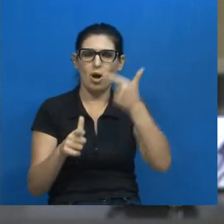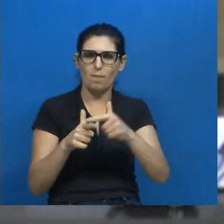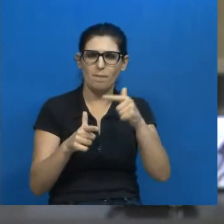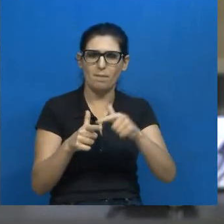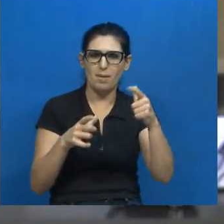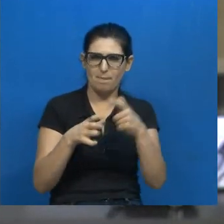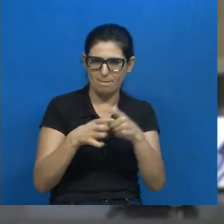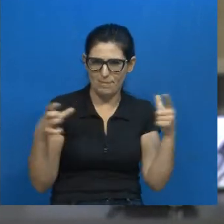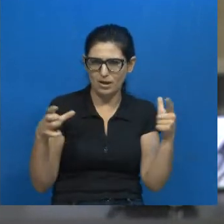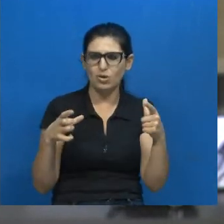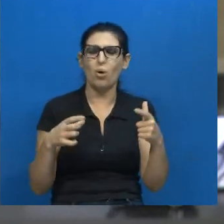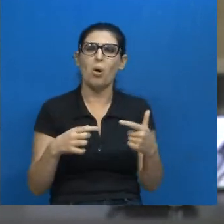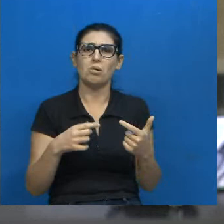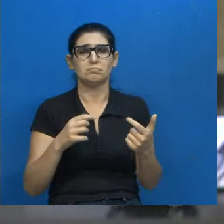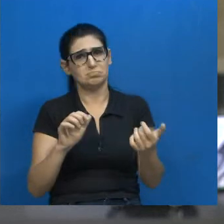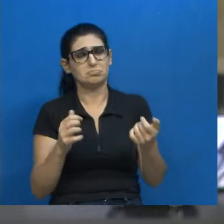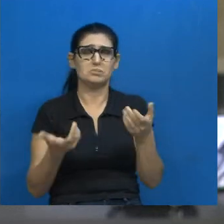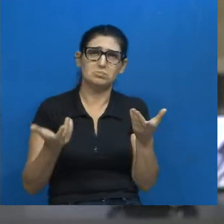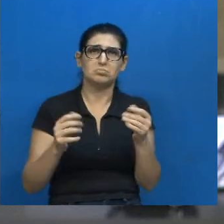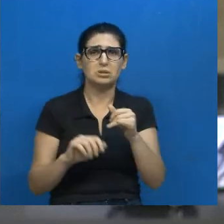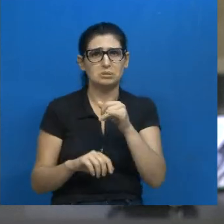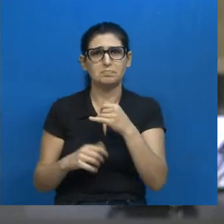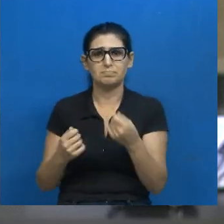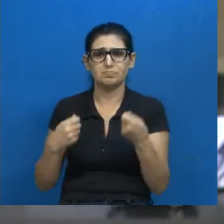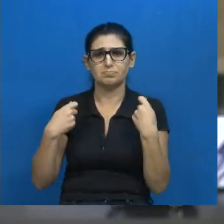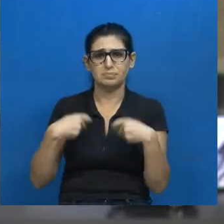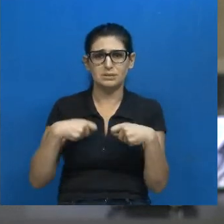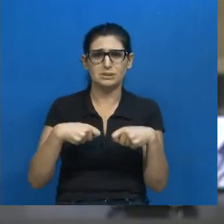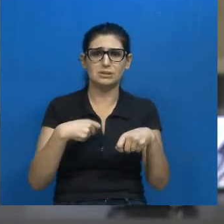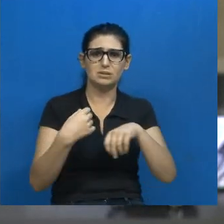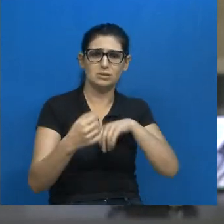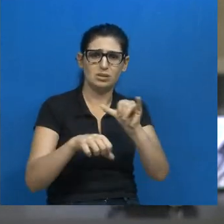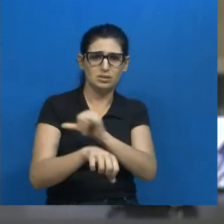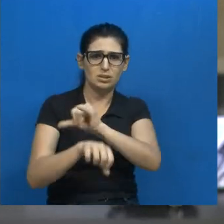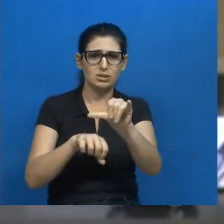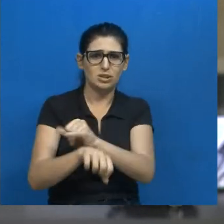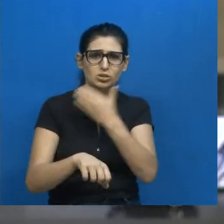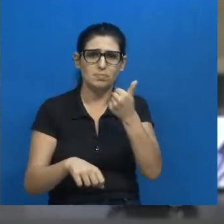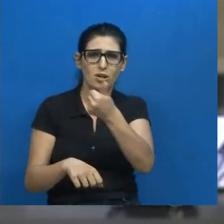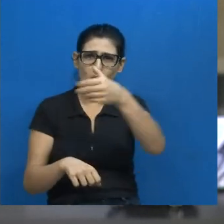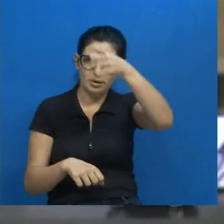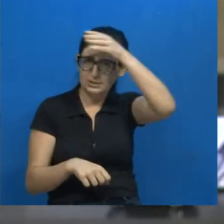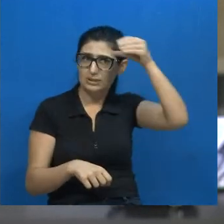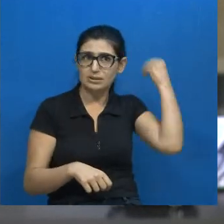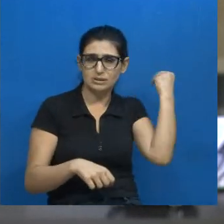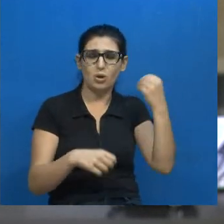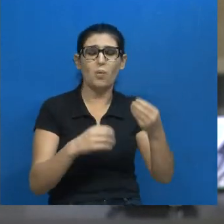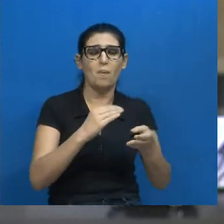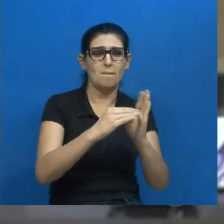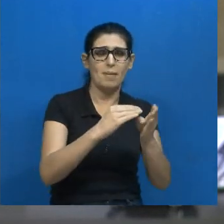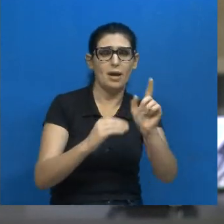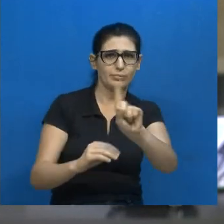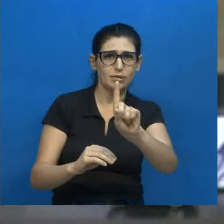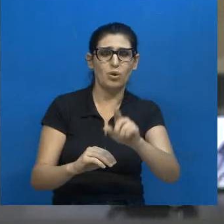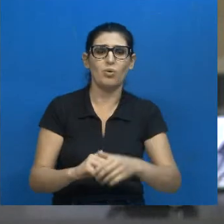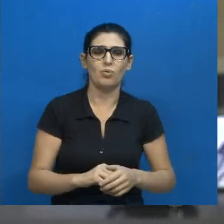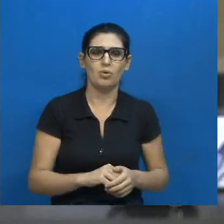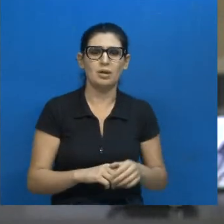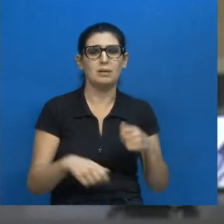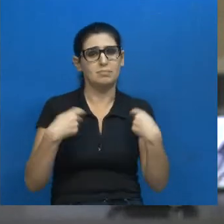se de fato a gente conseguir, e depois a gente vai caminhando e melhorando lá. Vocês não estão esquecidos, pode ter certeza disso. Enquanto